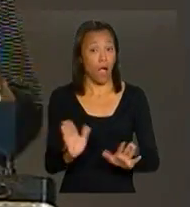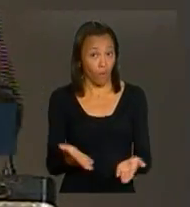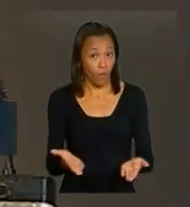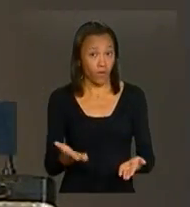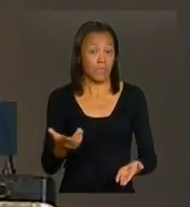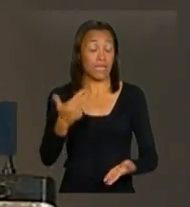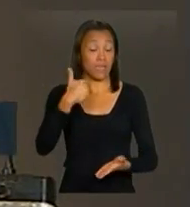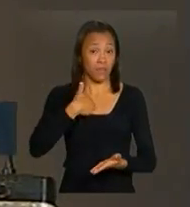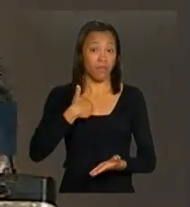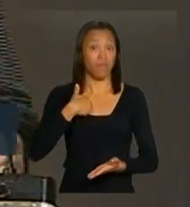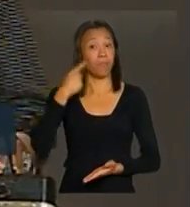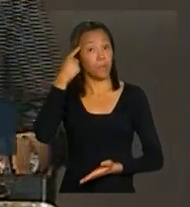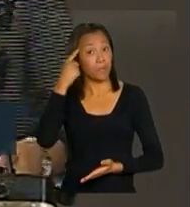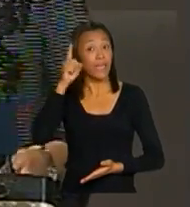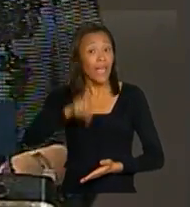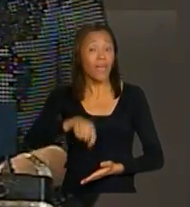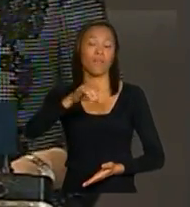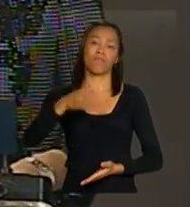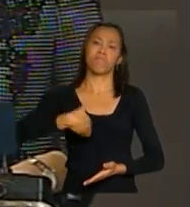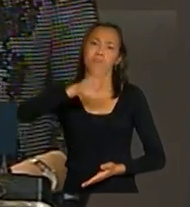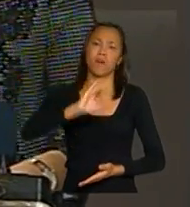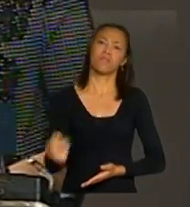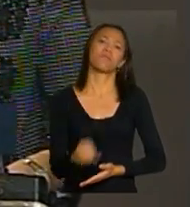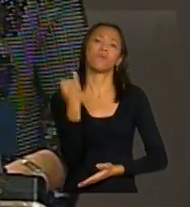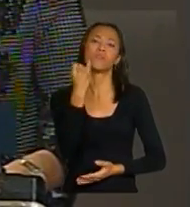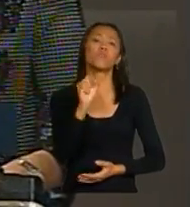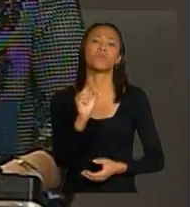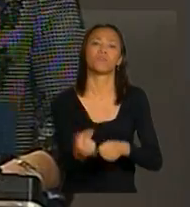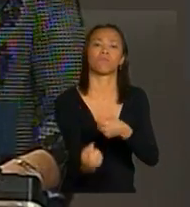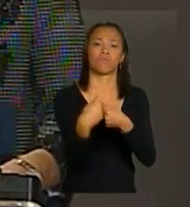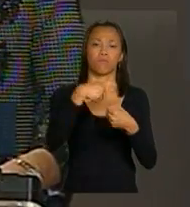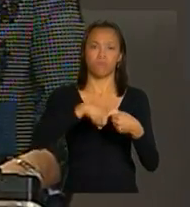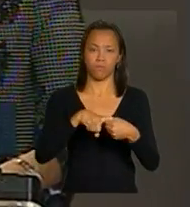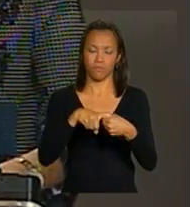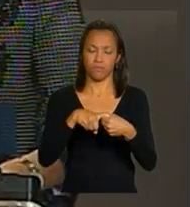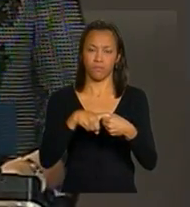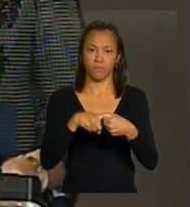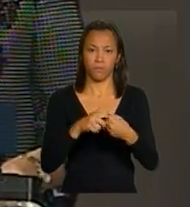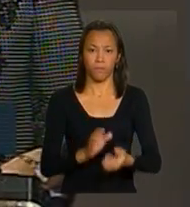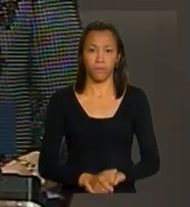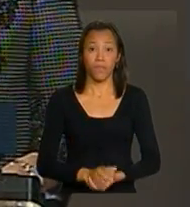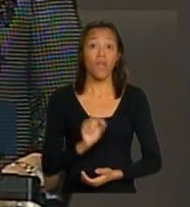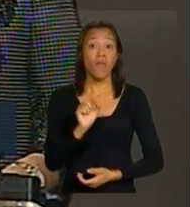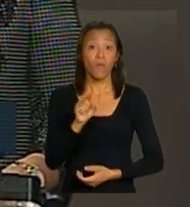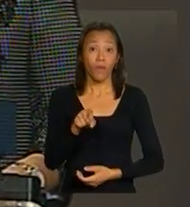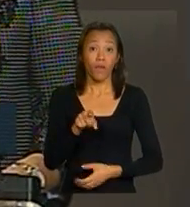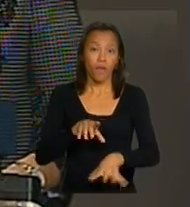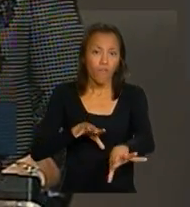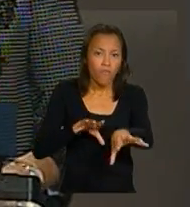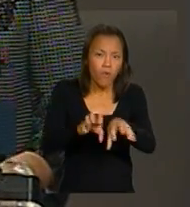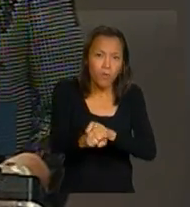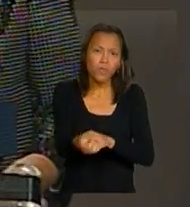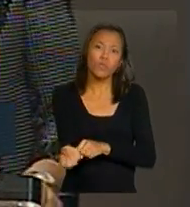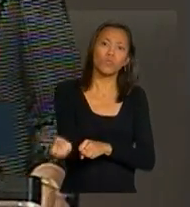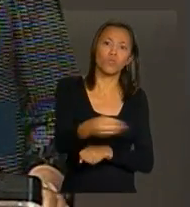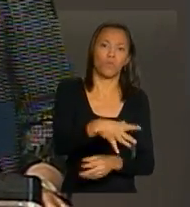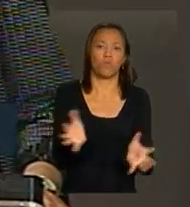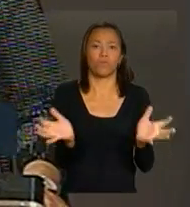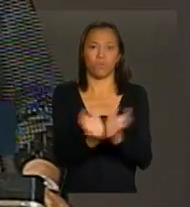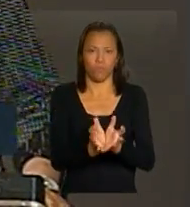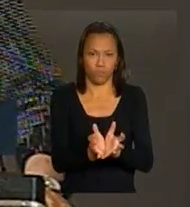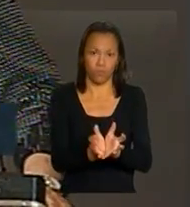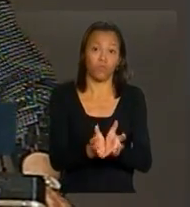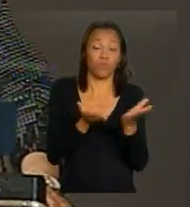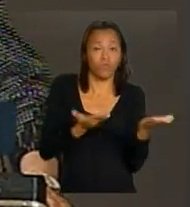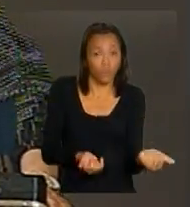para mim é o mais importante dessa parceria, é a formação de uma nova geração